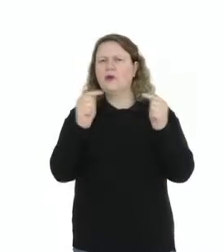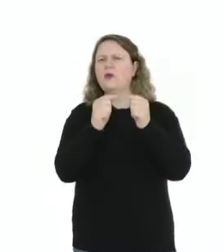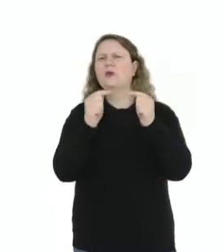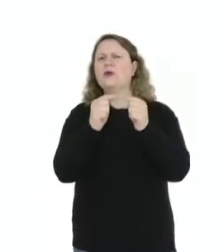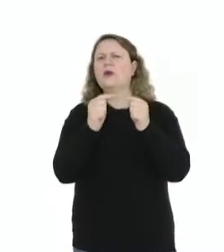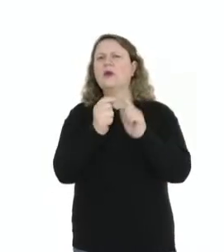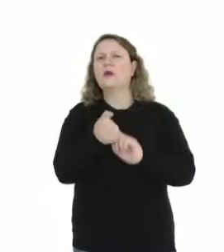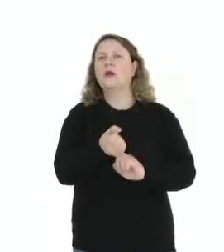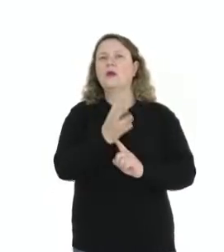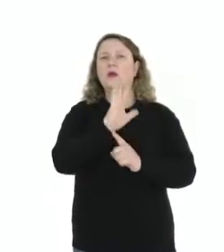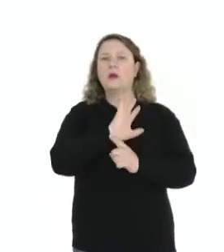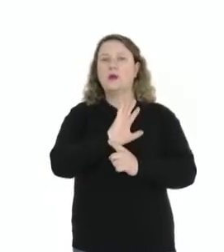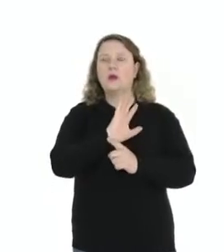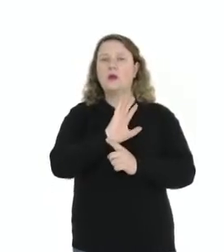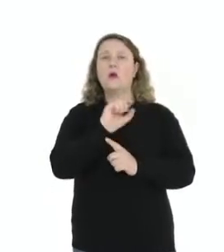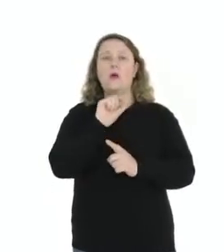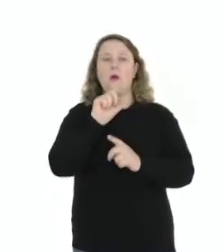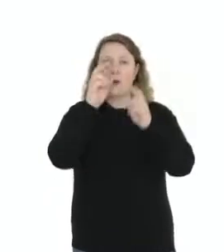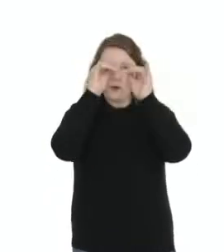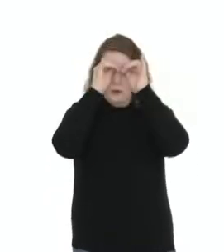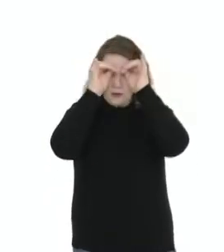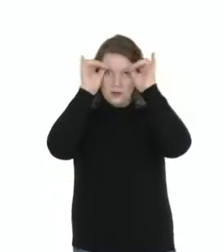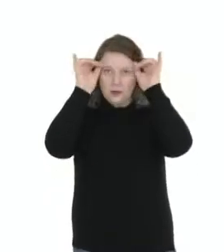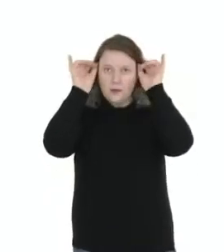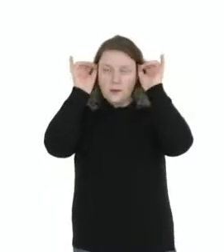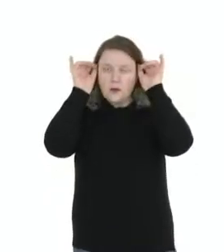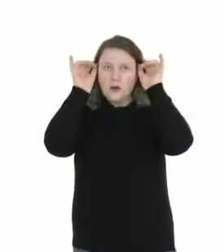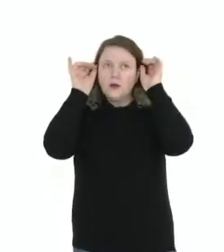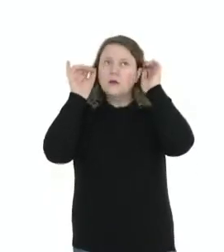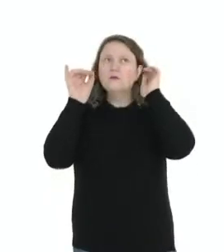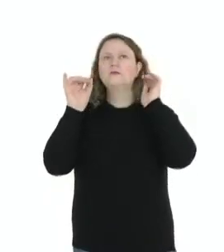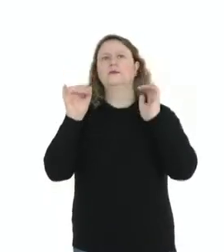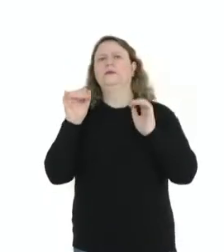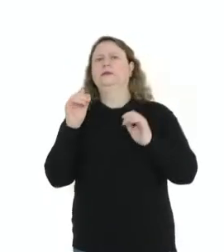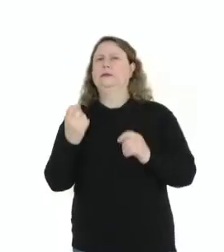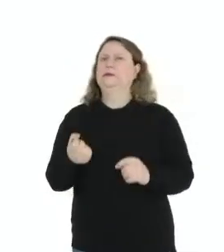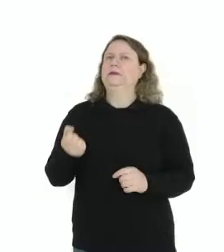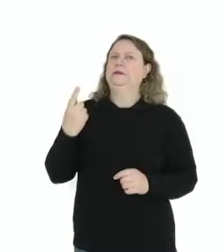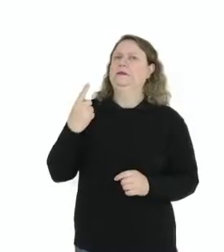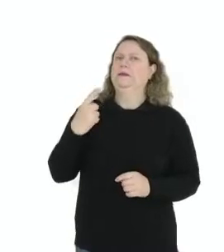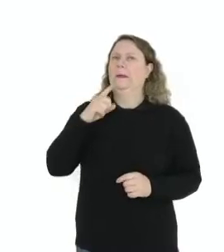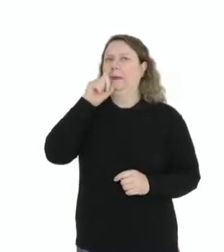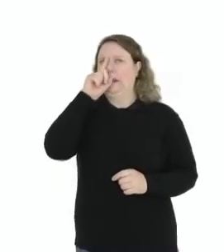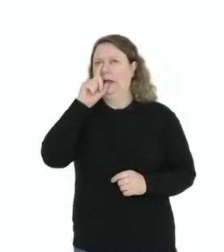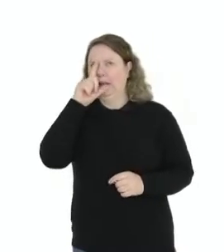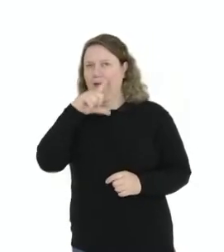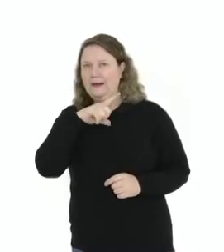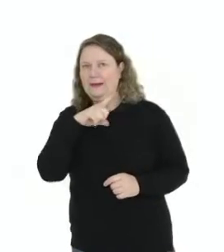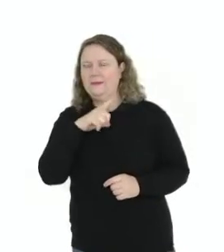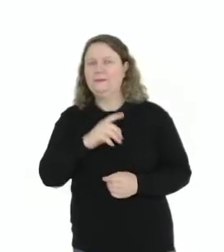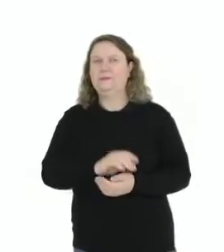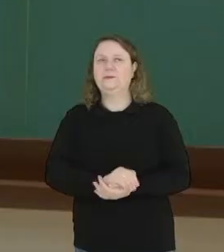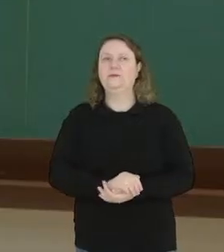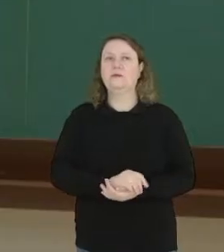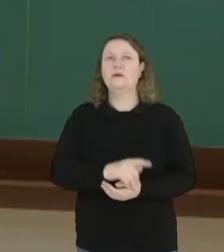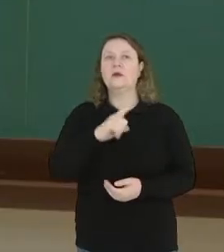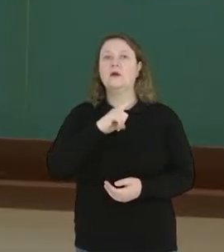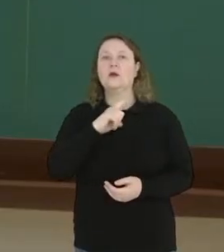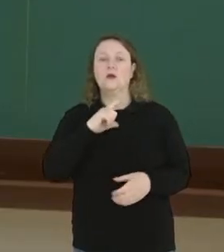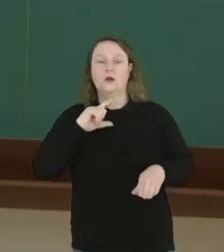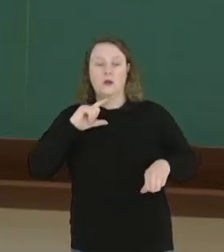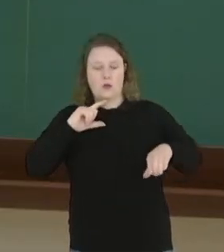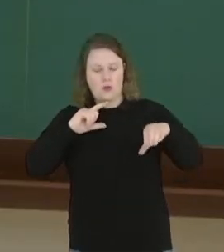Império Romano? Olha, professor, não sei, mas tem uns morceguinhos aí. Vamos lá. Catacumbas são